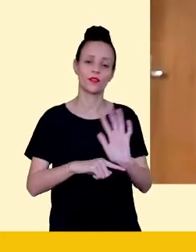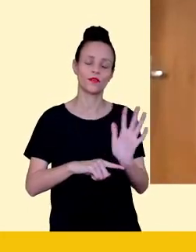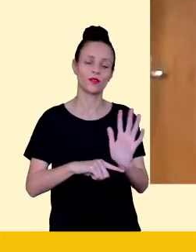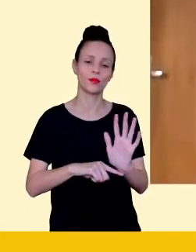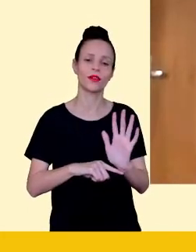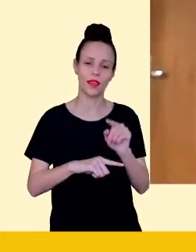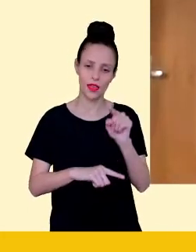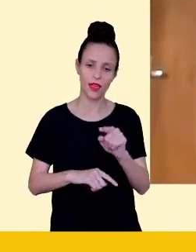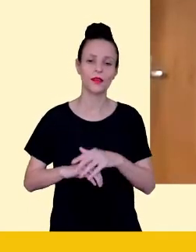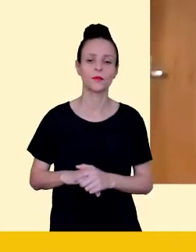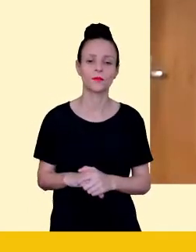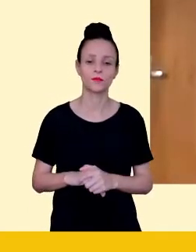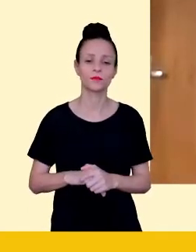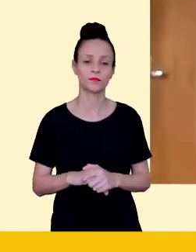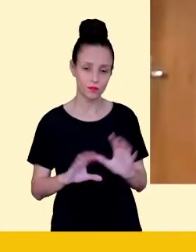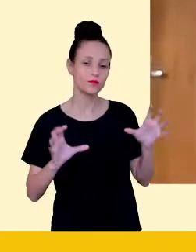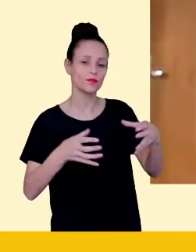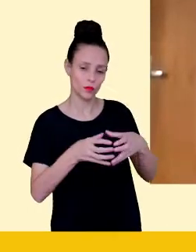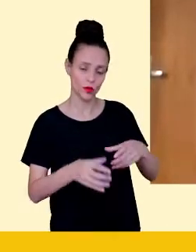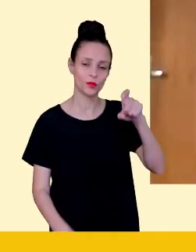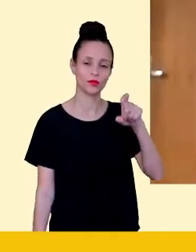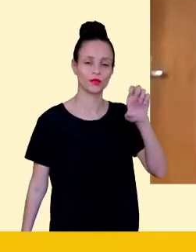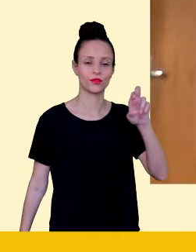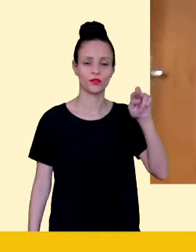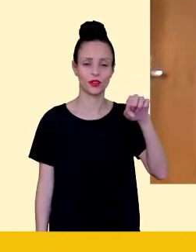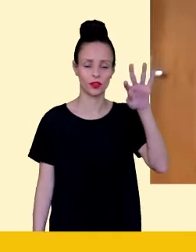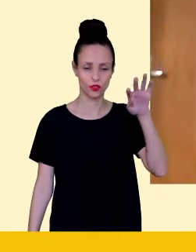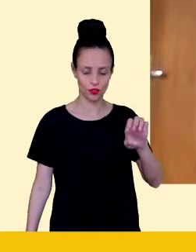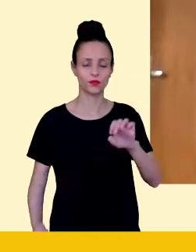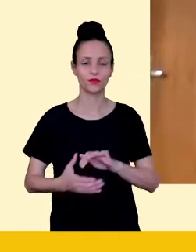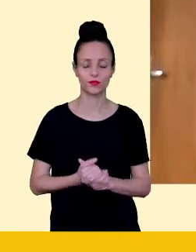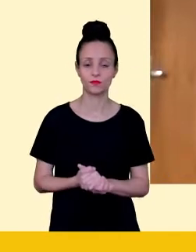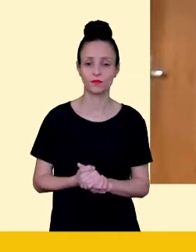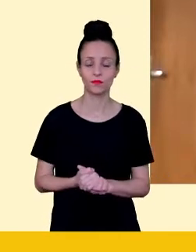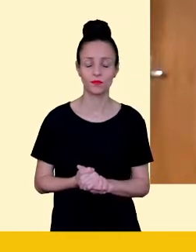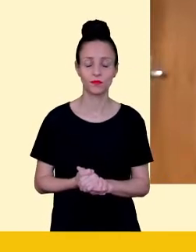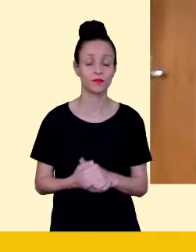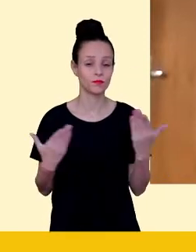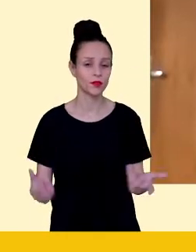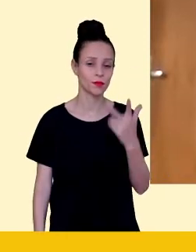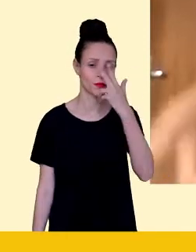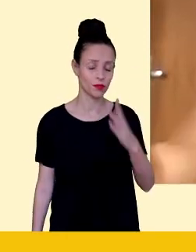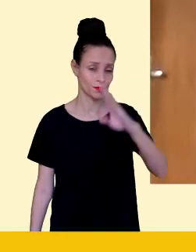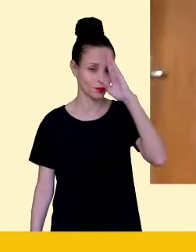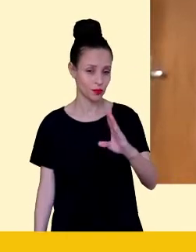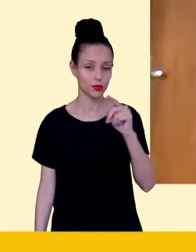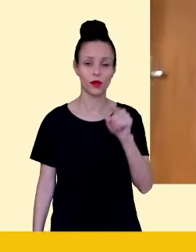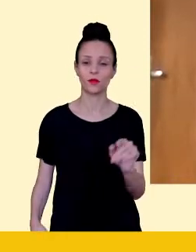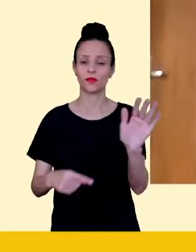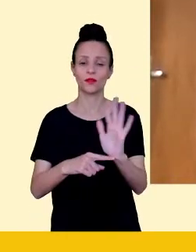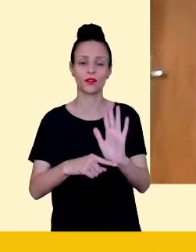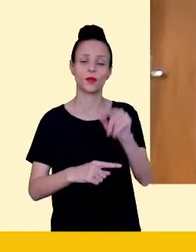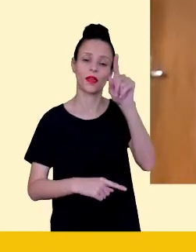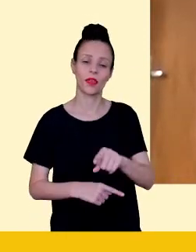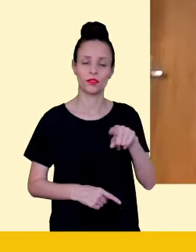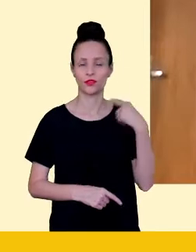chegando à formulação que ficou no filme, que a gente filma com o Xerente Escaraô, né? E, enfim, eu acho que o gesto central que a